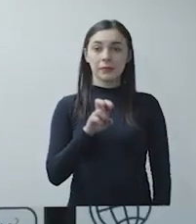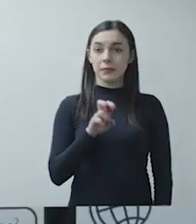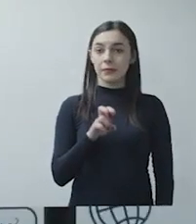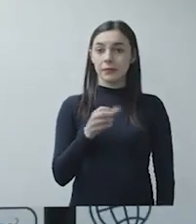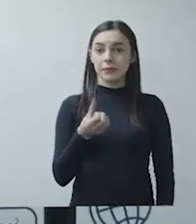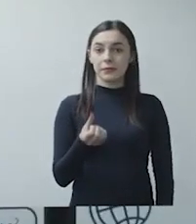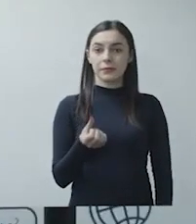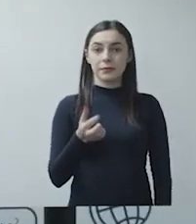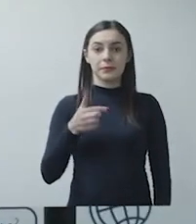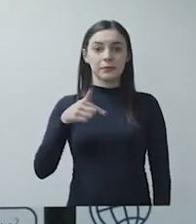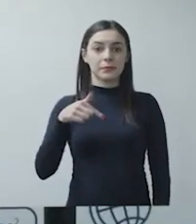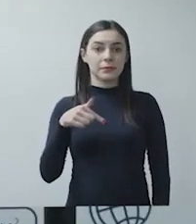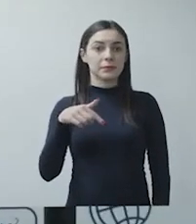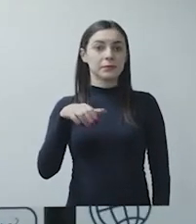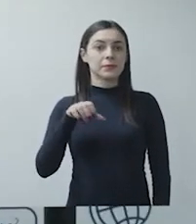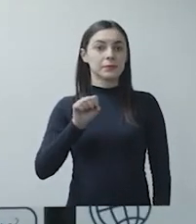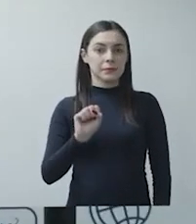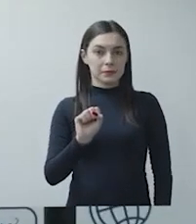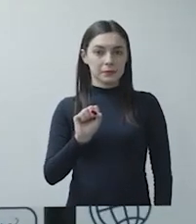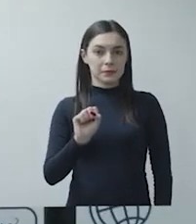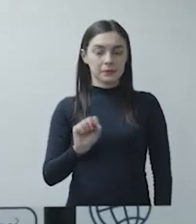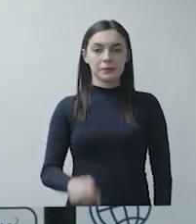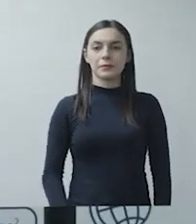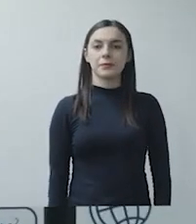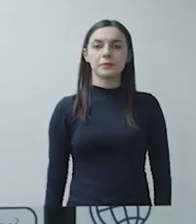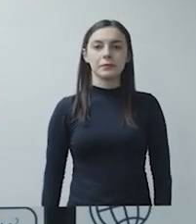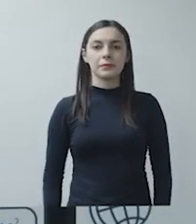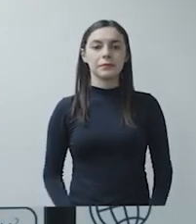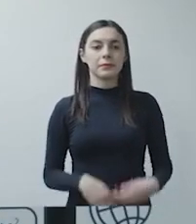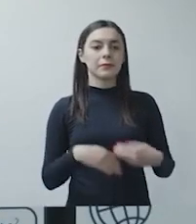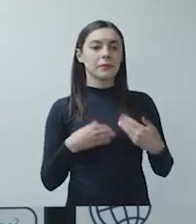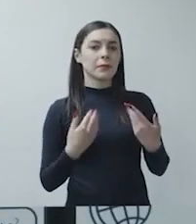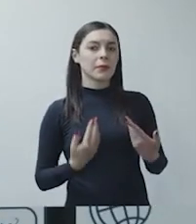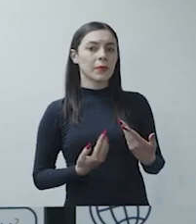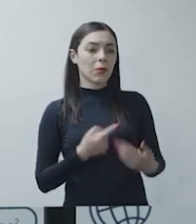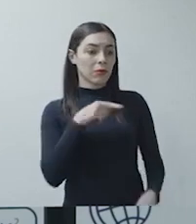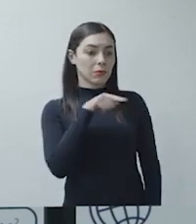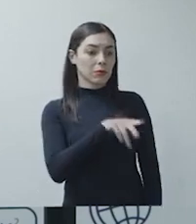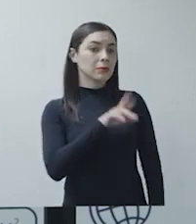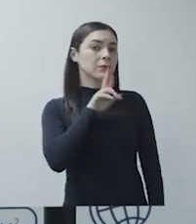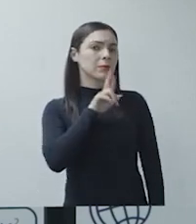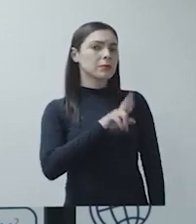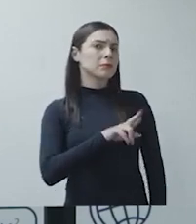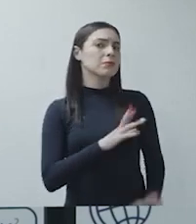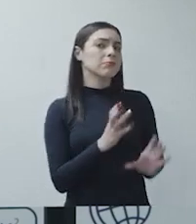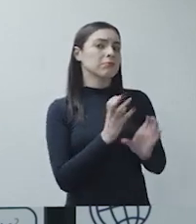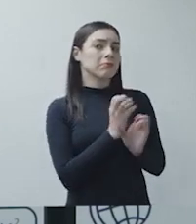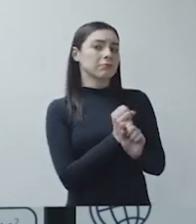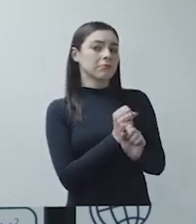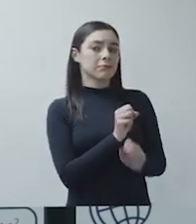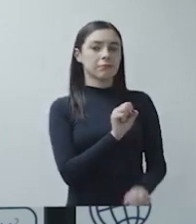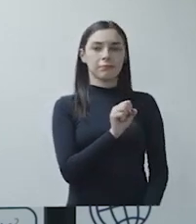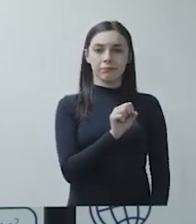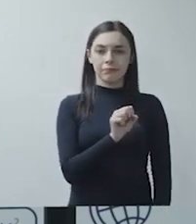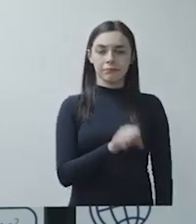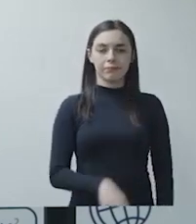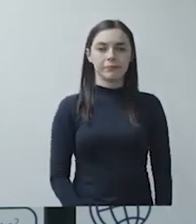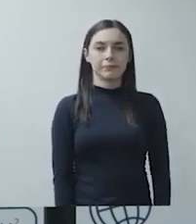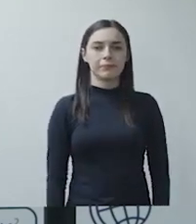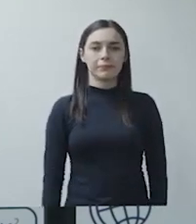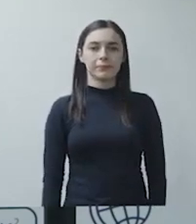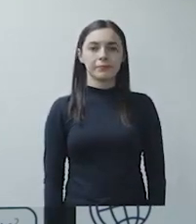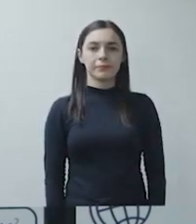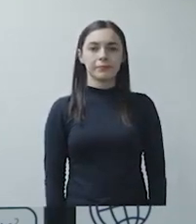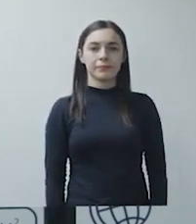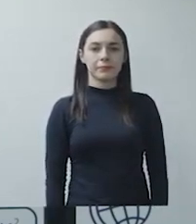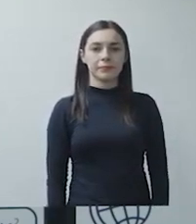6, 7, 8. Então, o resultado do Júlio foi 8.